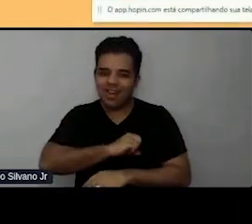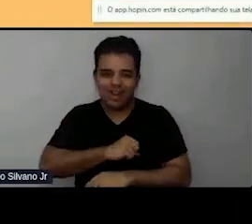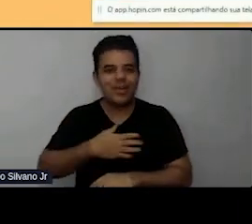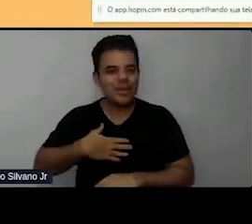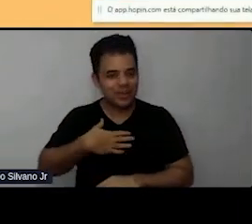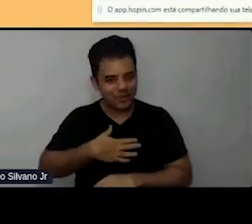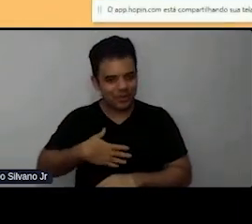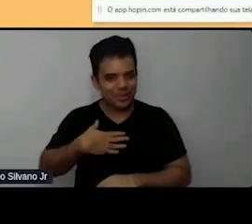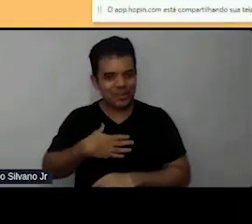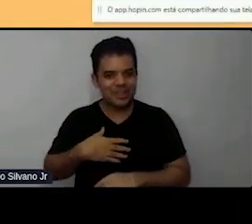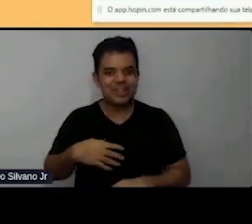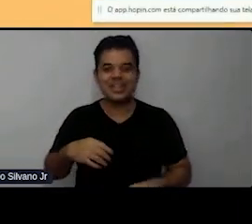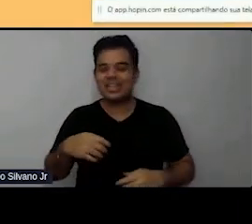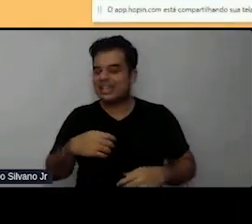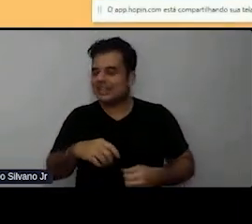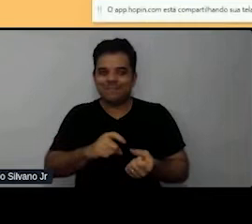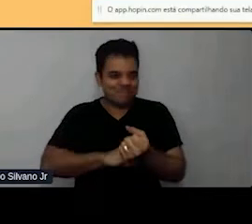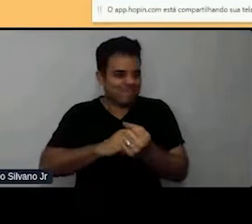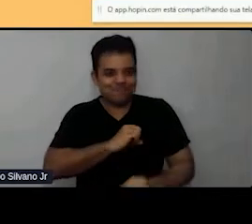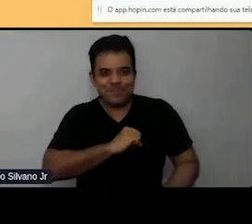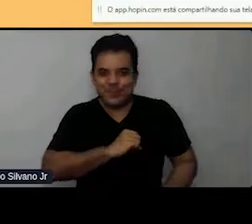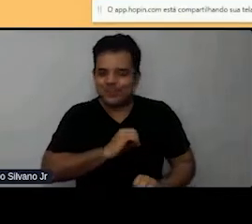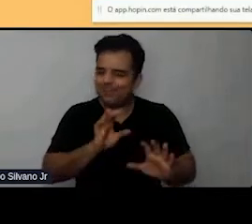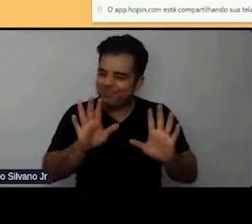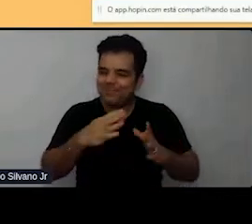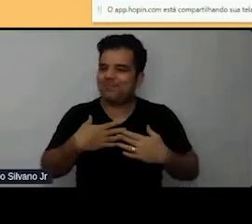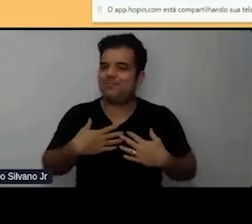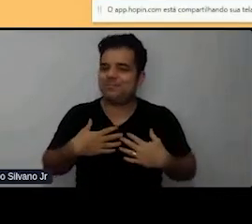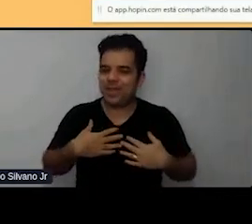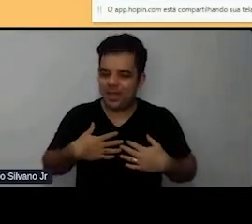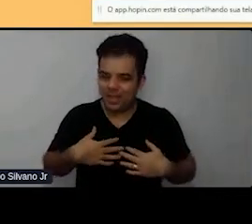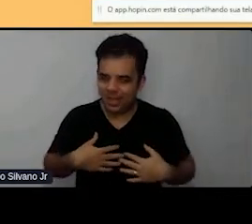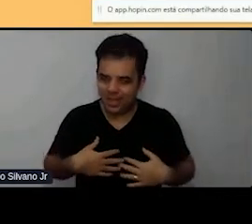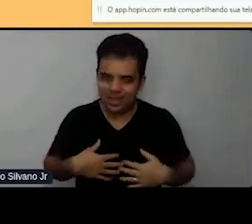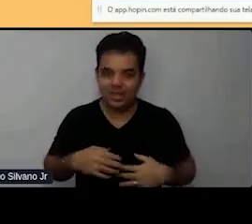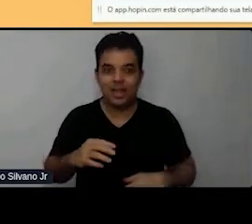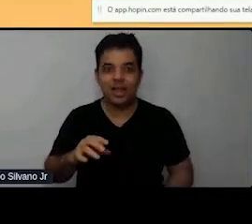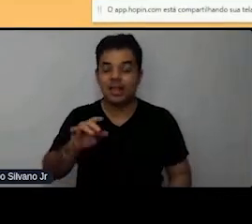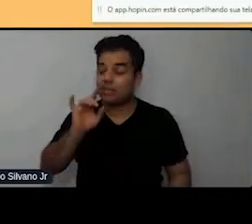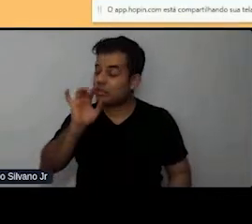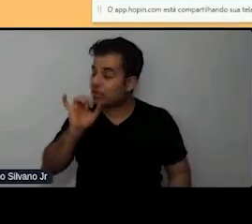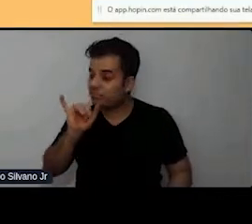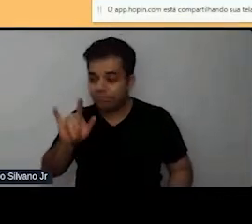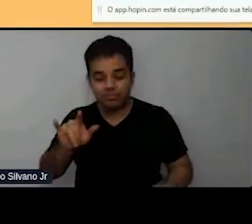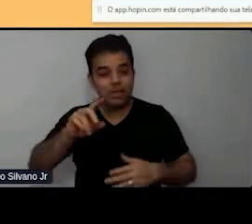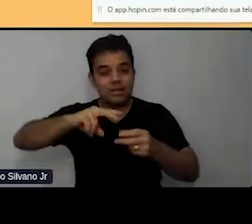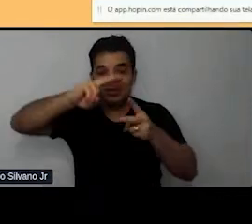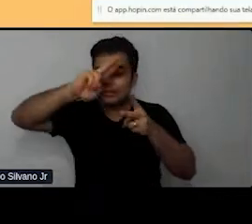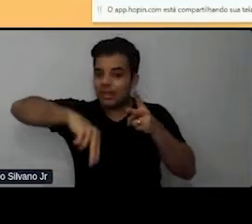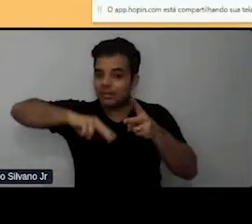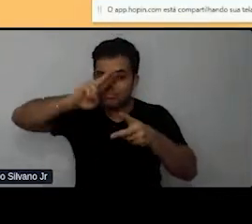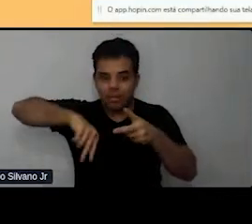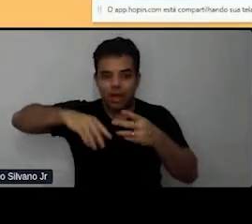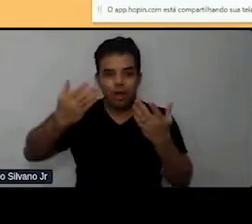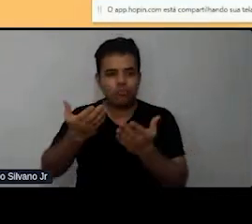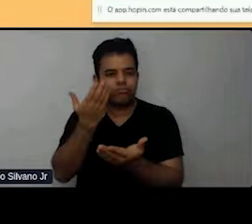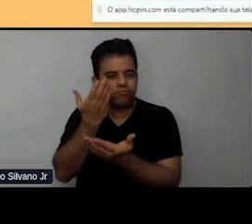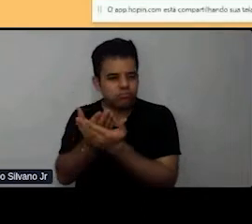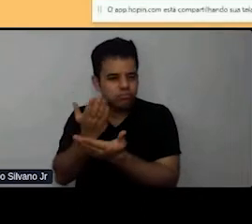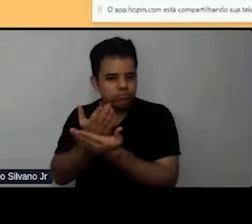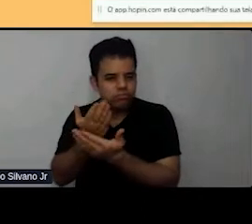Ai, gente, tô um pouco nervosa, mas tudo bem. Eu sou apaixonada por CSS, né? Atualmente eu estou estudando bastante